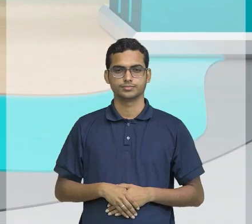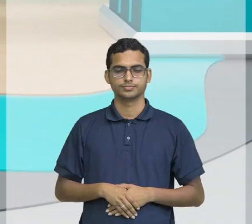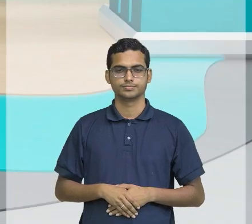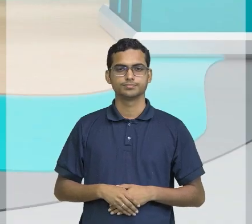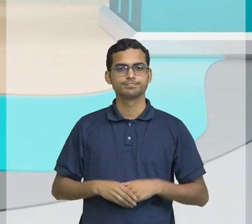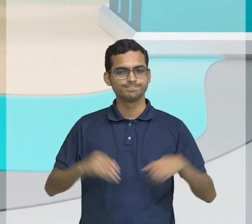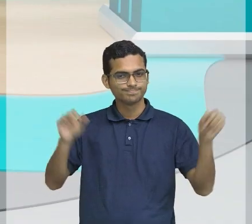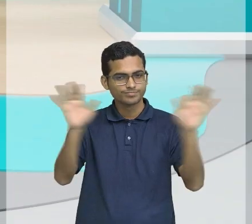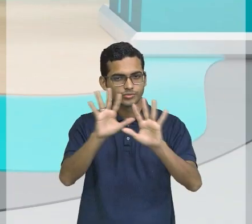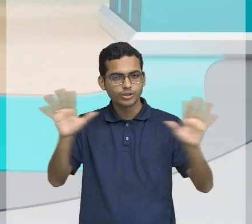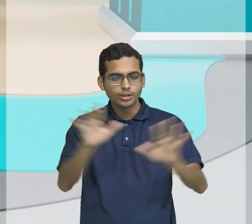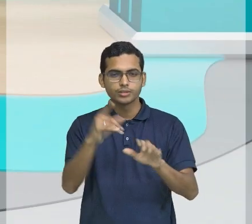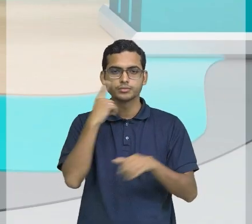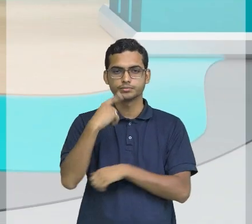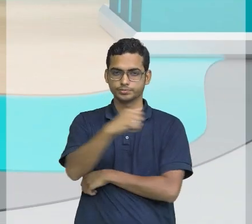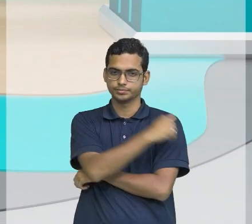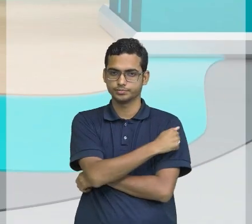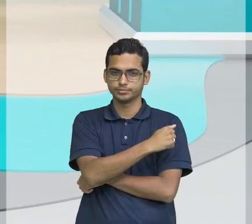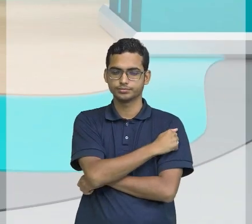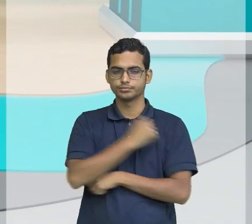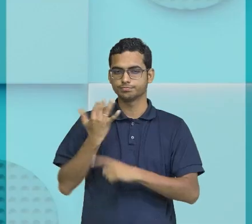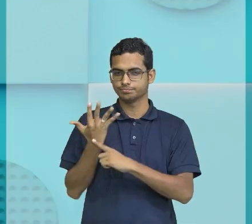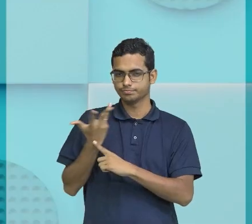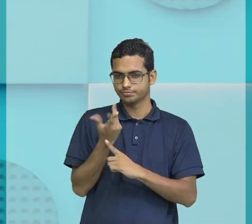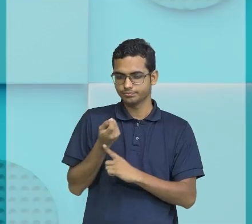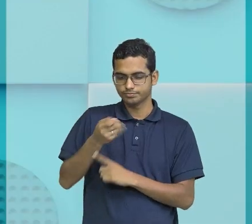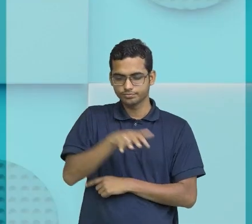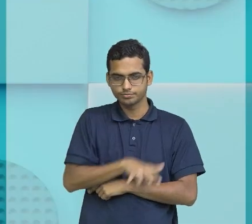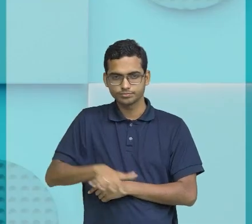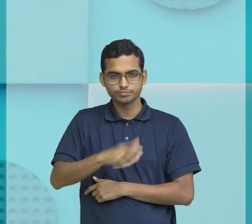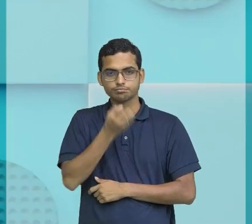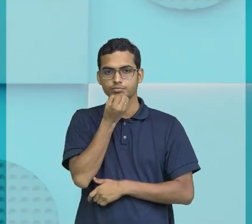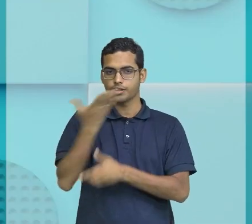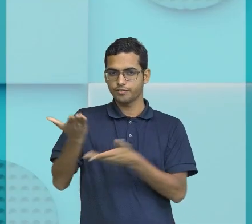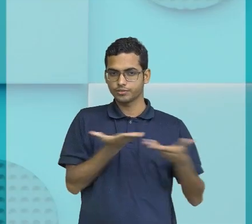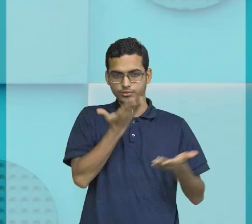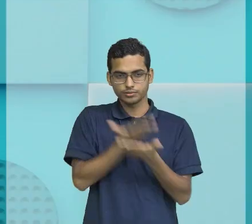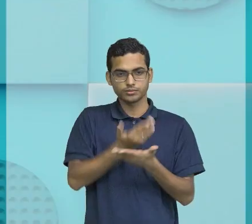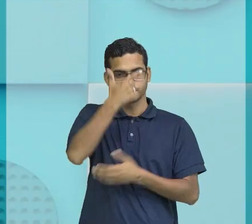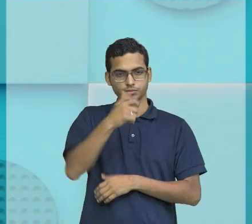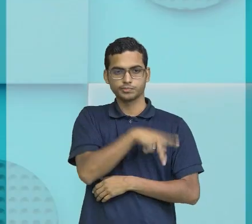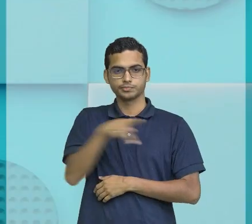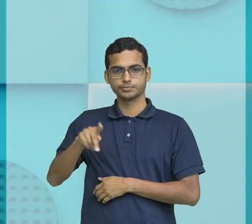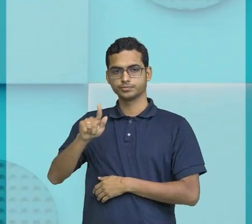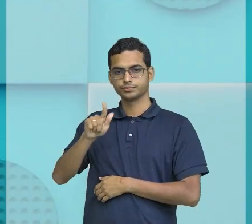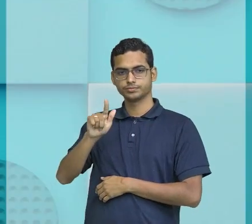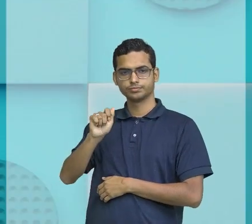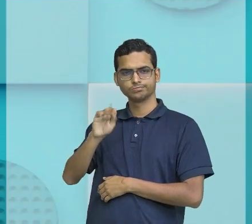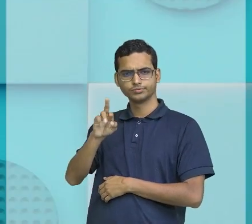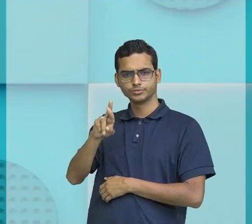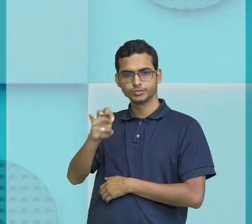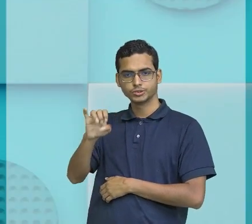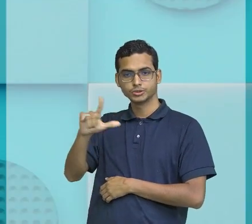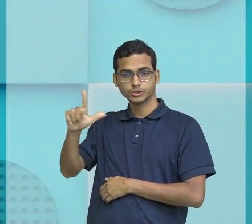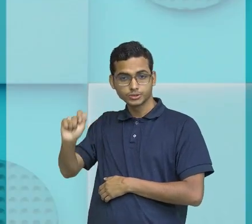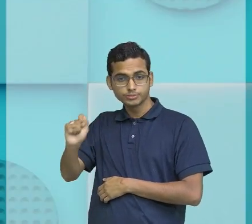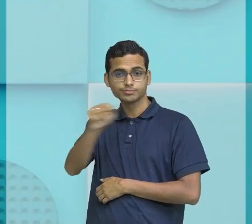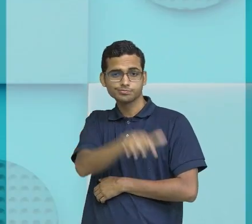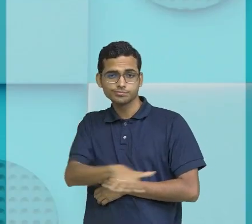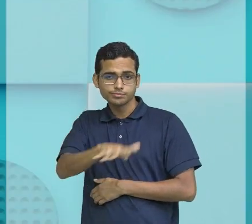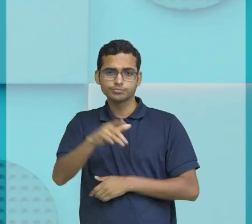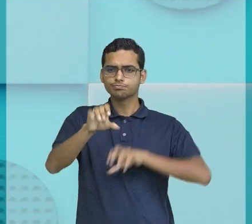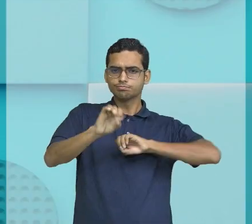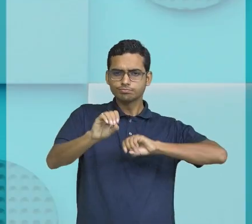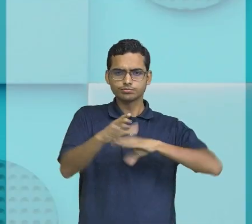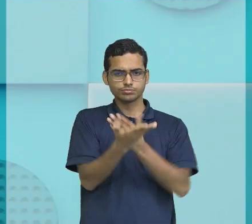Olá, meus artistas queridos, sejam bem-vindos. Eu sou a professora Gabriela e estou acompanhando vocês nesta jornada pelo mundo das artes.